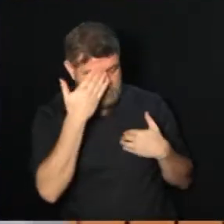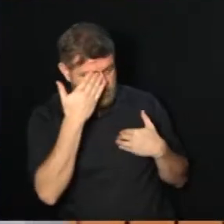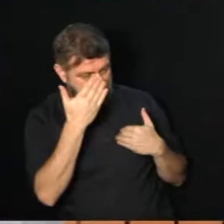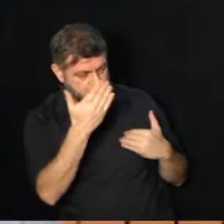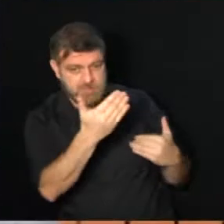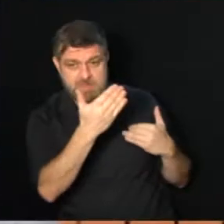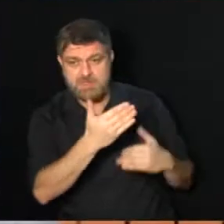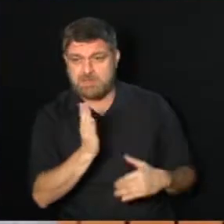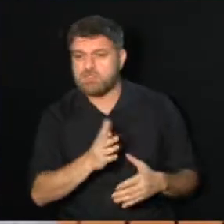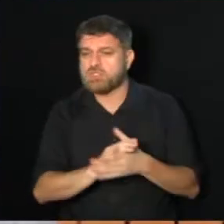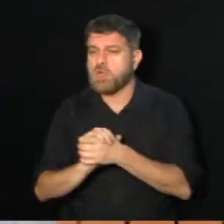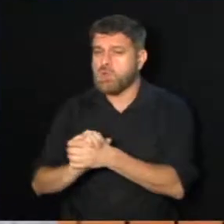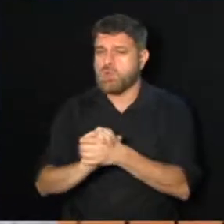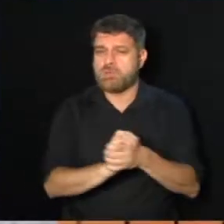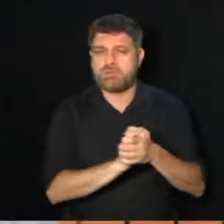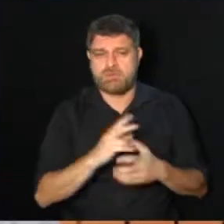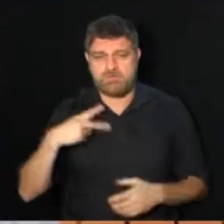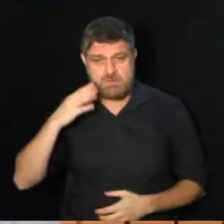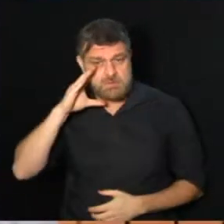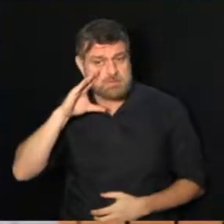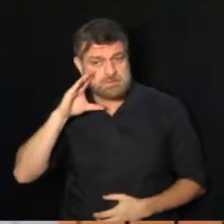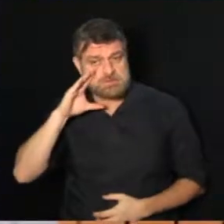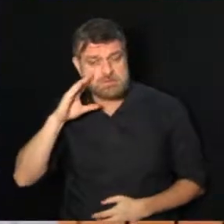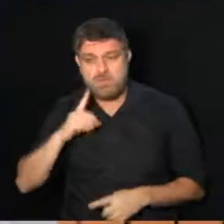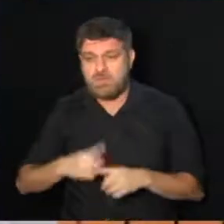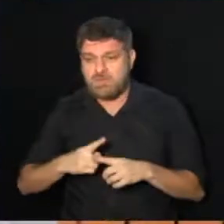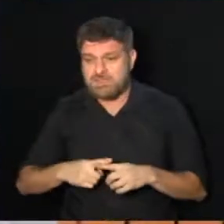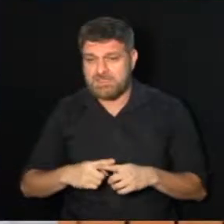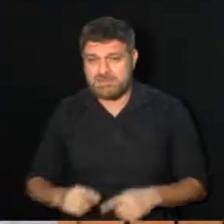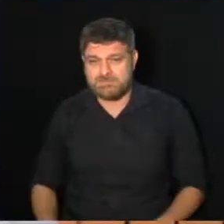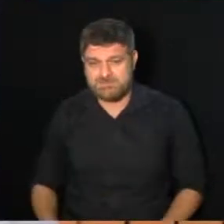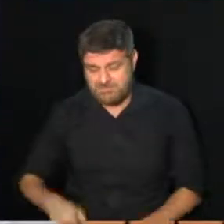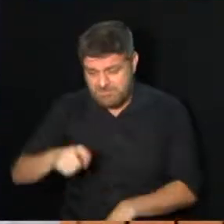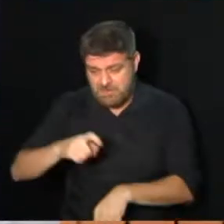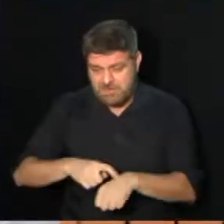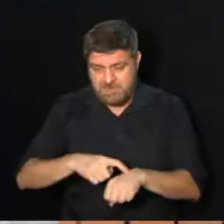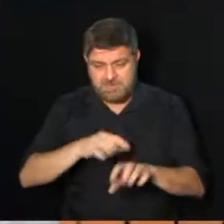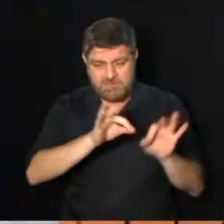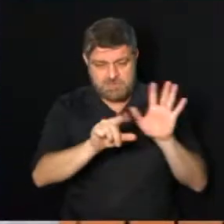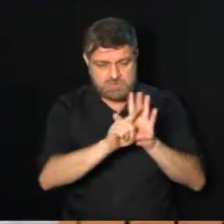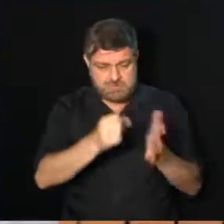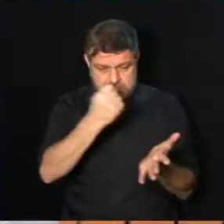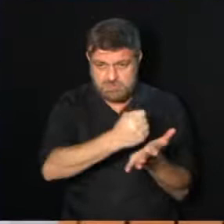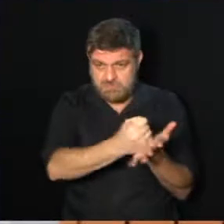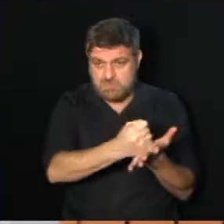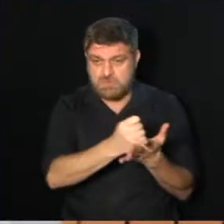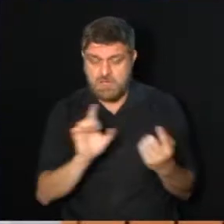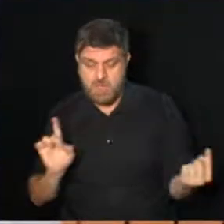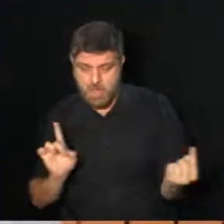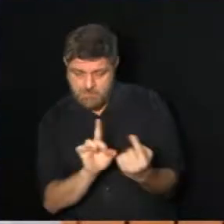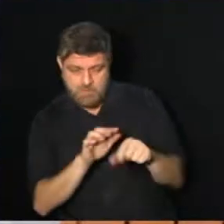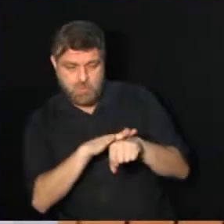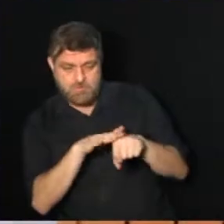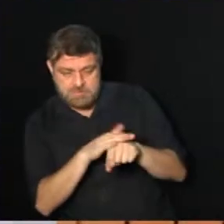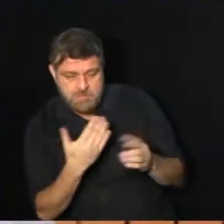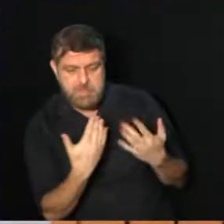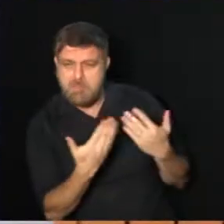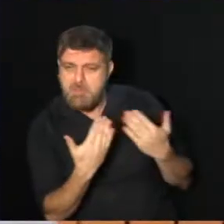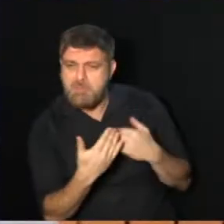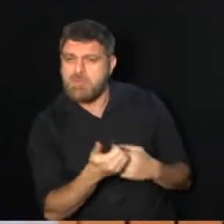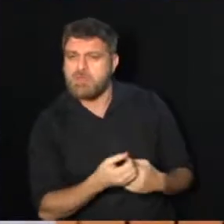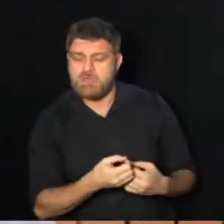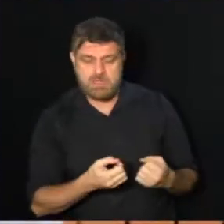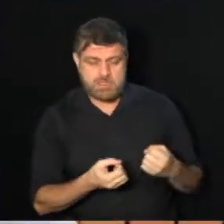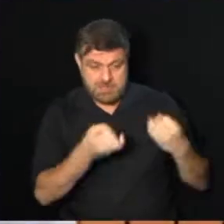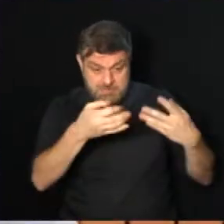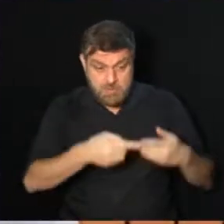Obrigado, quero já cumprimentar o vereador Cirilo, porque assim que o projeto foi protocolado, nós conversamos com ele e ele rapidamente pautou